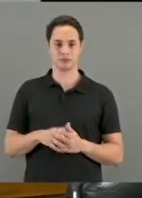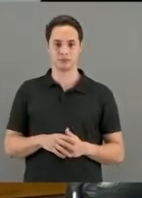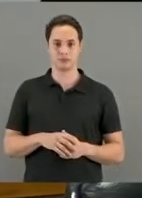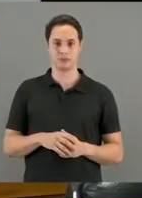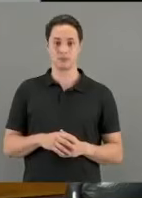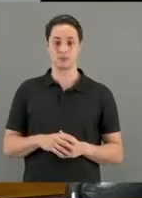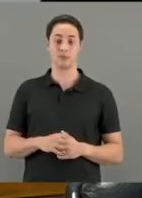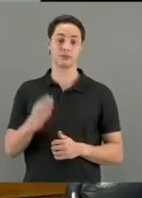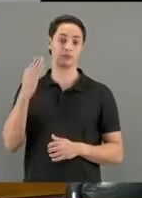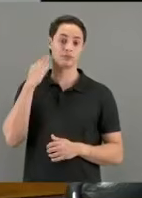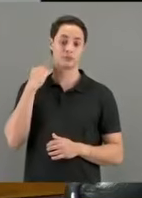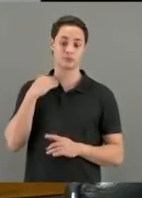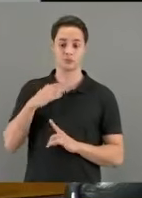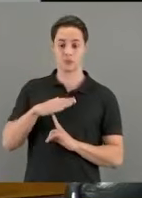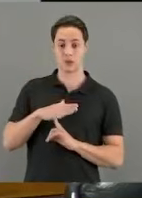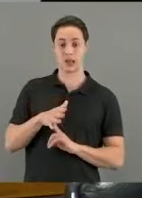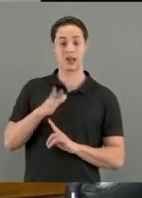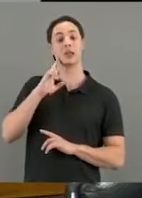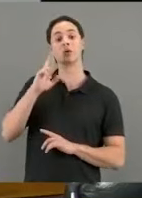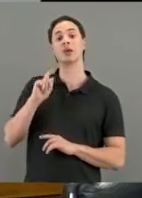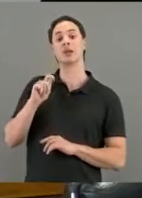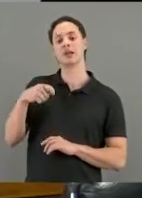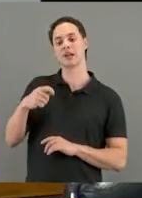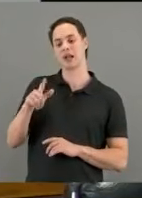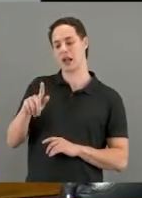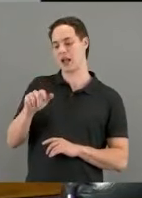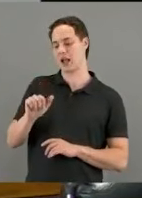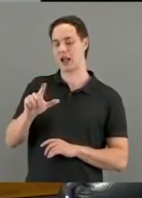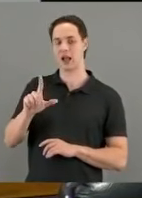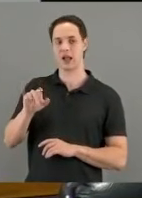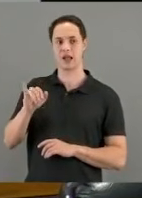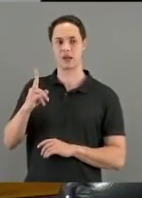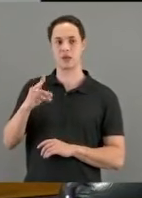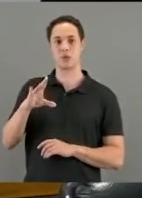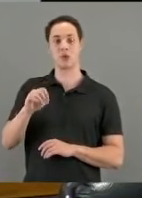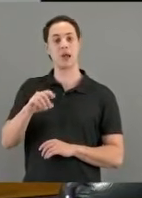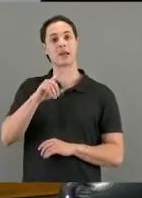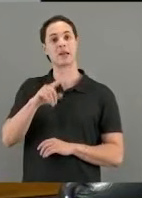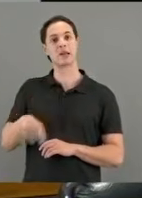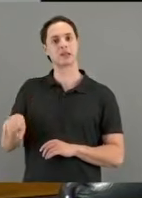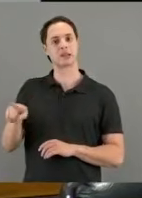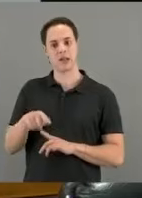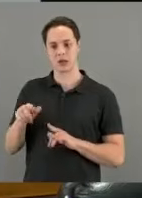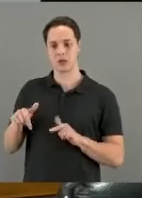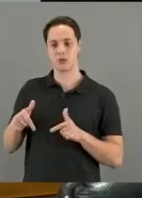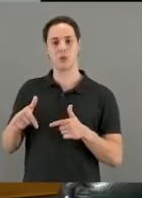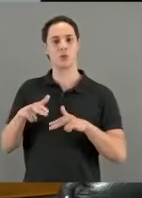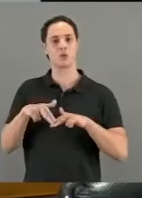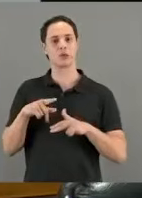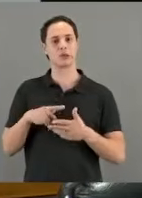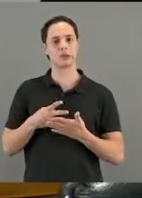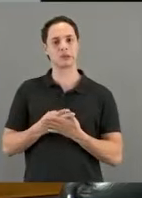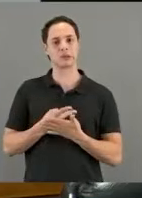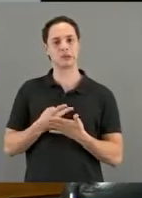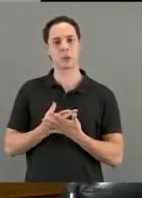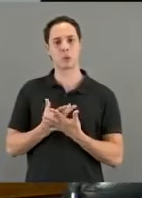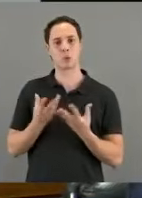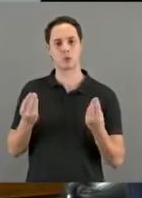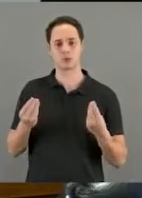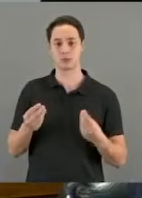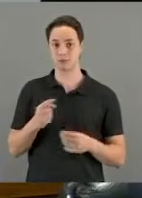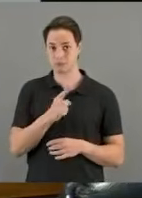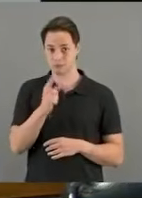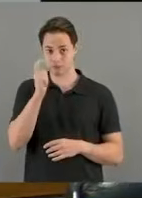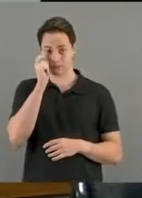sob o comando do Galípolo, já no governo do presidente Lula, veta a operação devido às irregularidades. Então, vejam